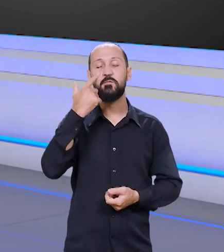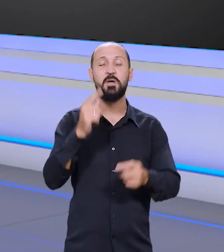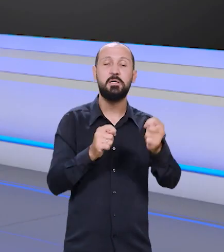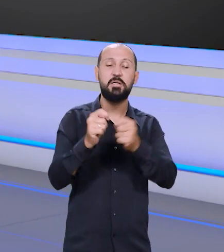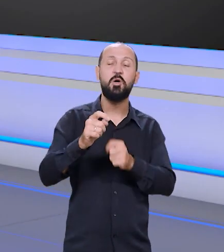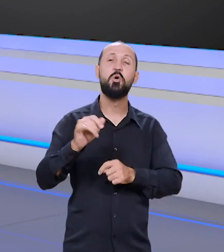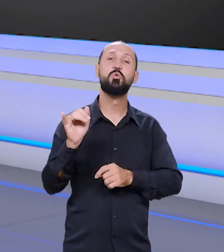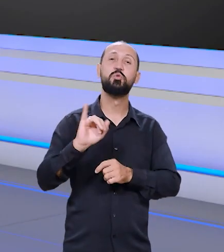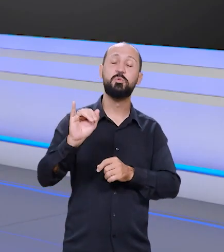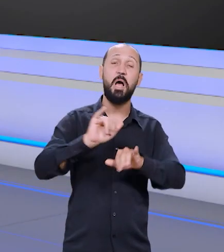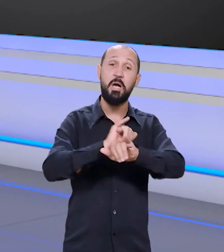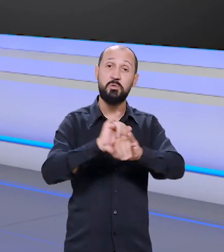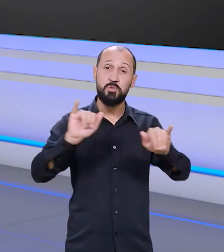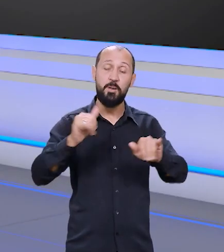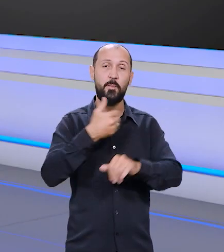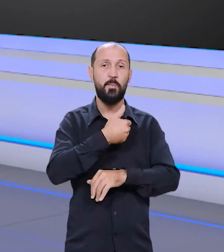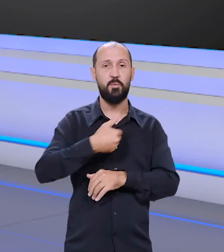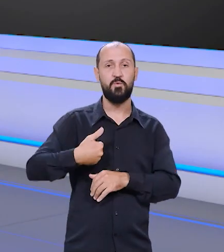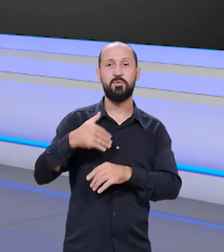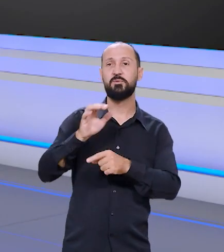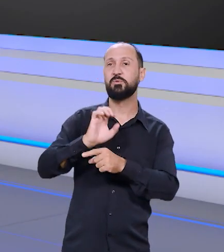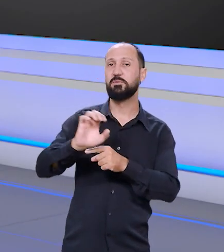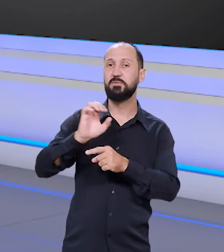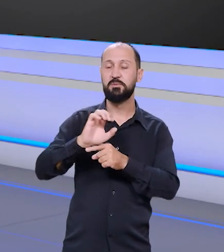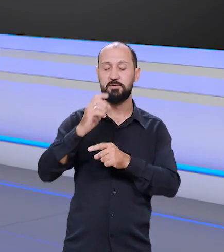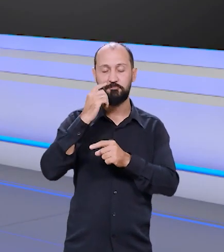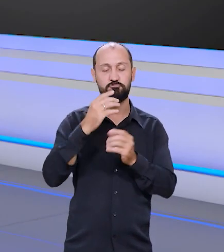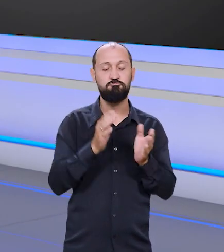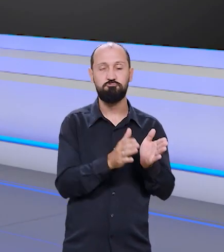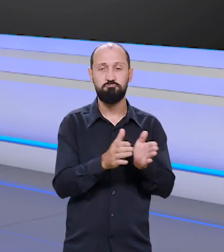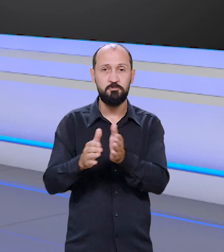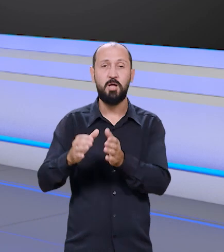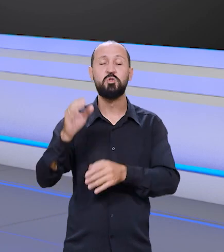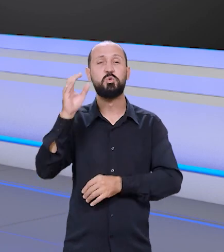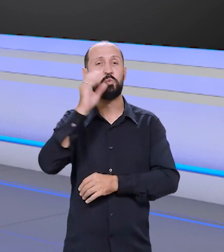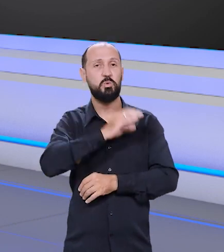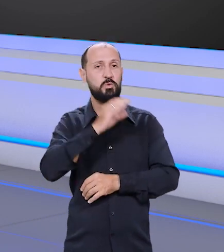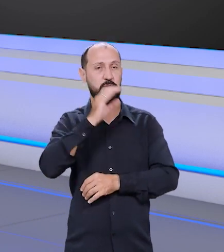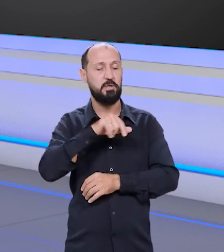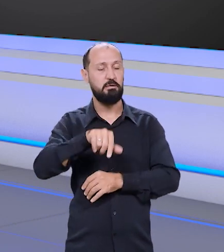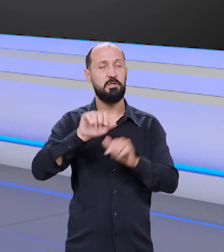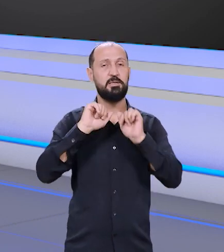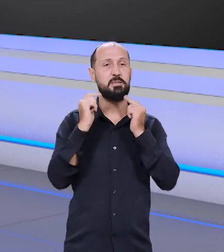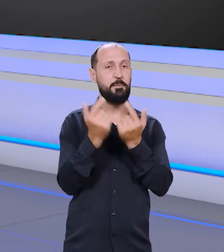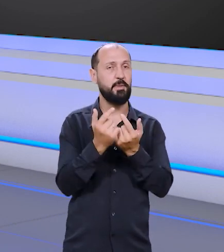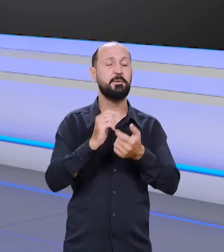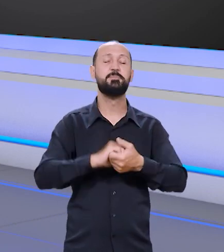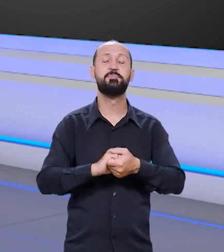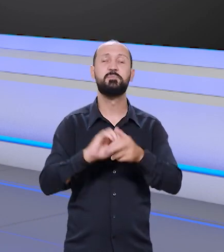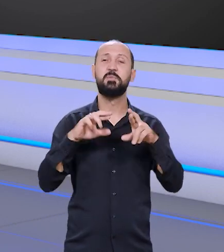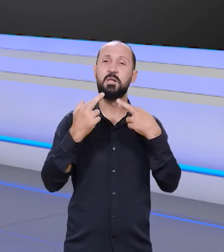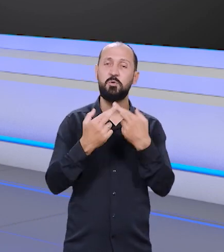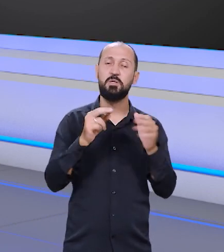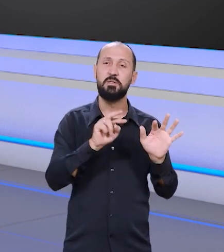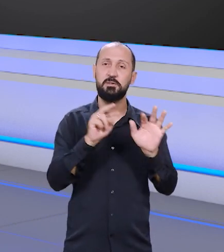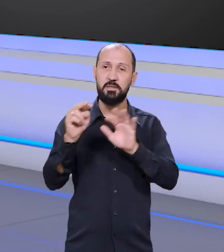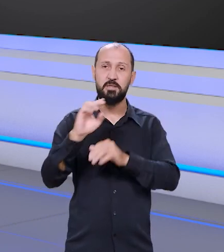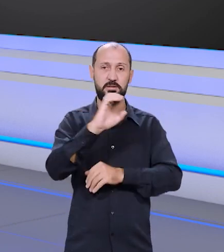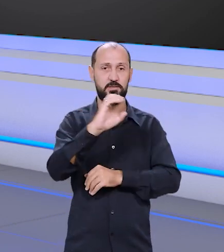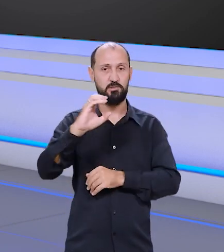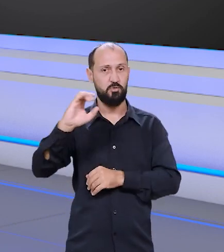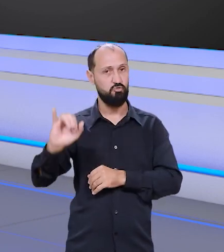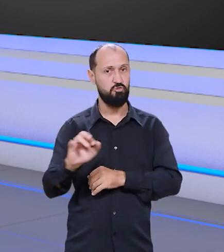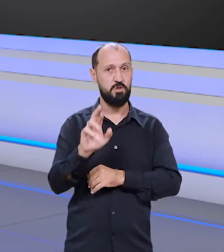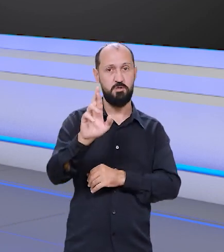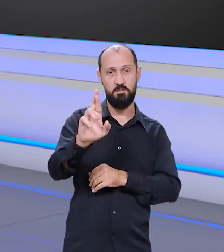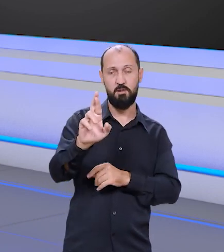Medidas de redução tributária anunciadas pelo governo do estado tramitam em regime de urgência na Assembleia. Na reunião